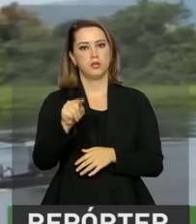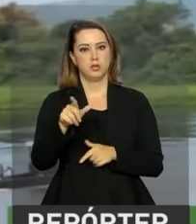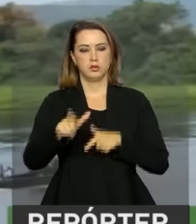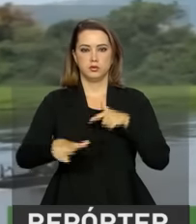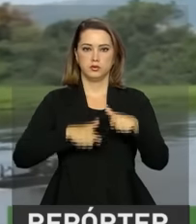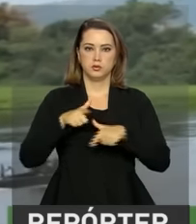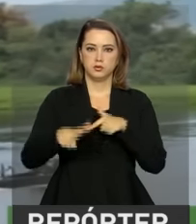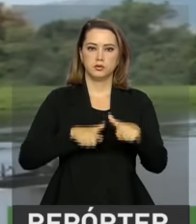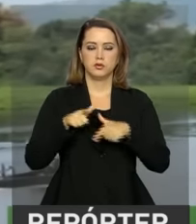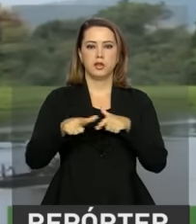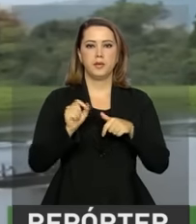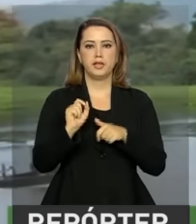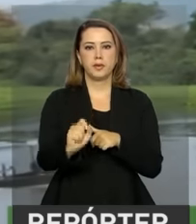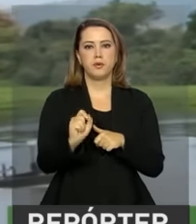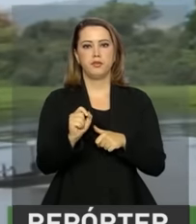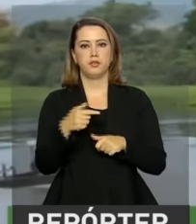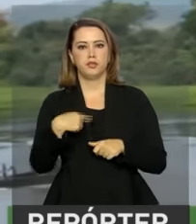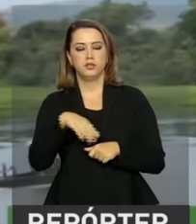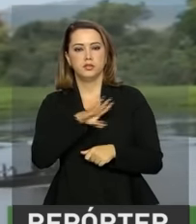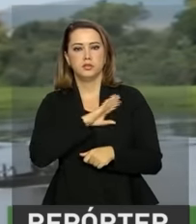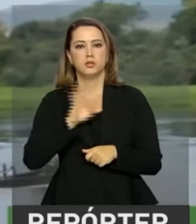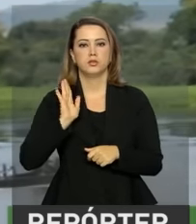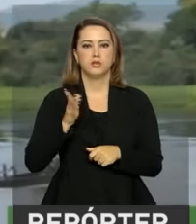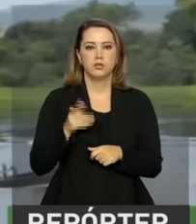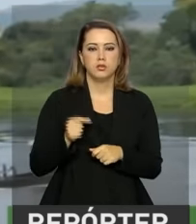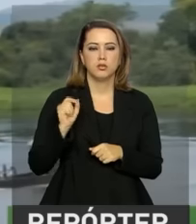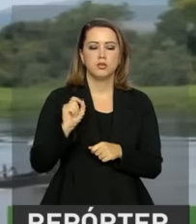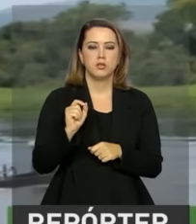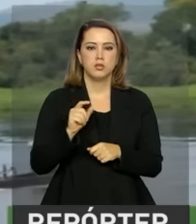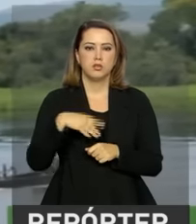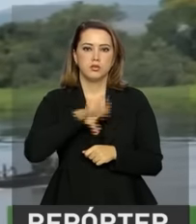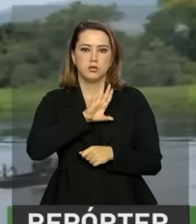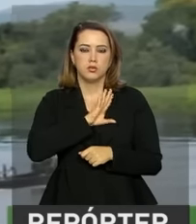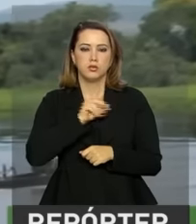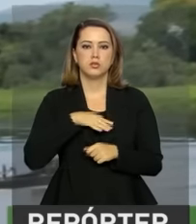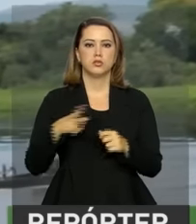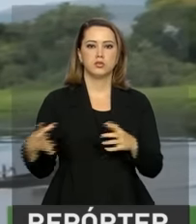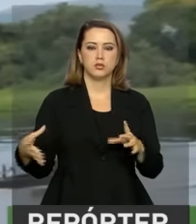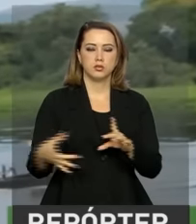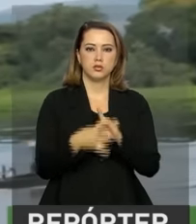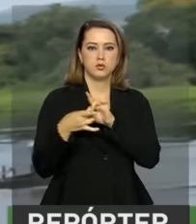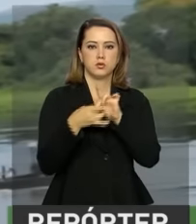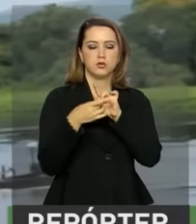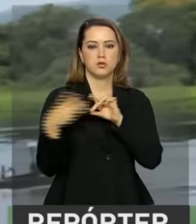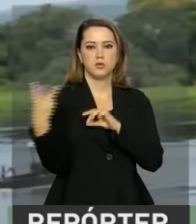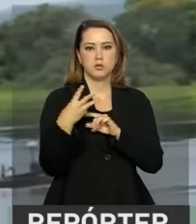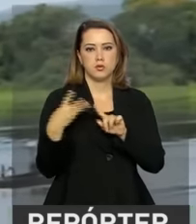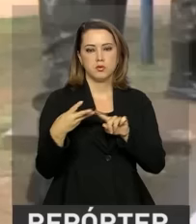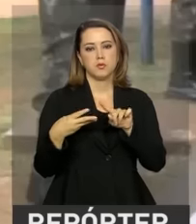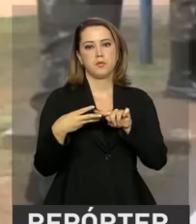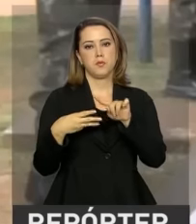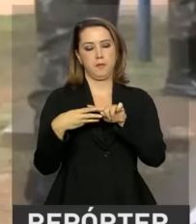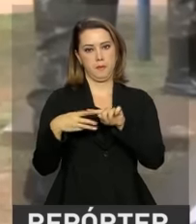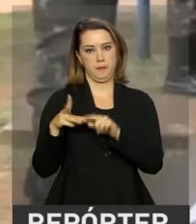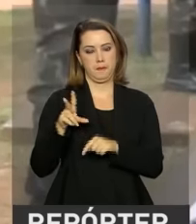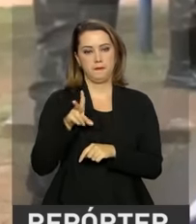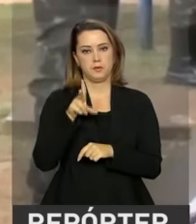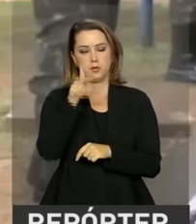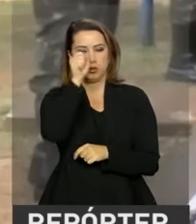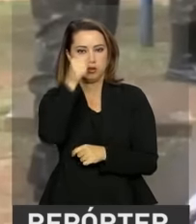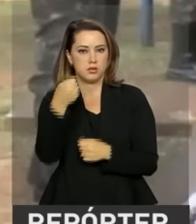testando novo modelo de Ágata onde nós temos mai integração entre as foras entre